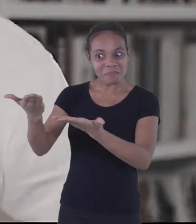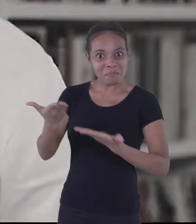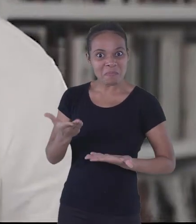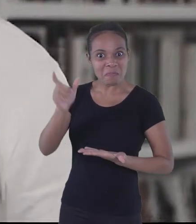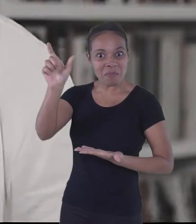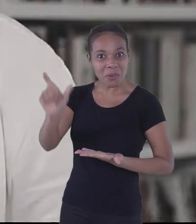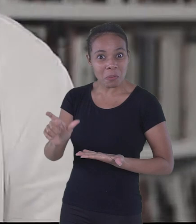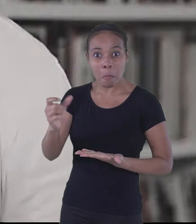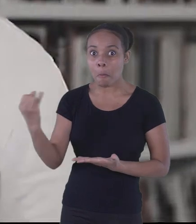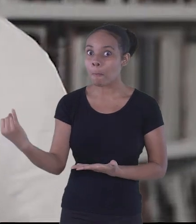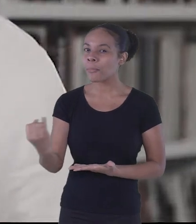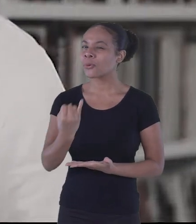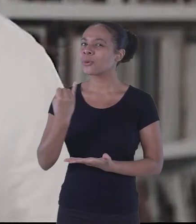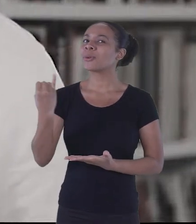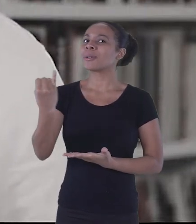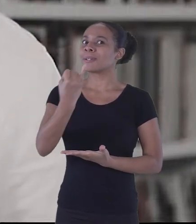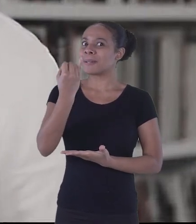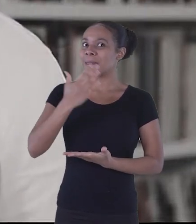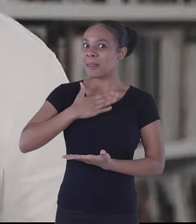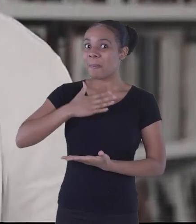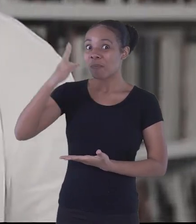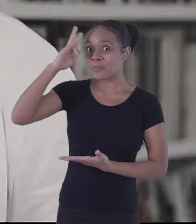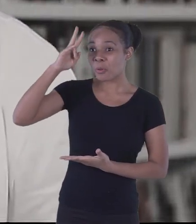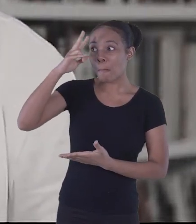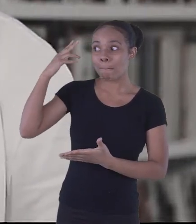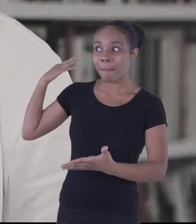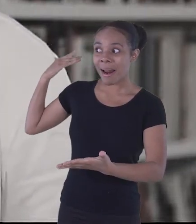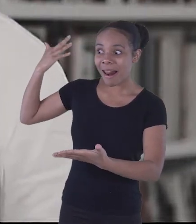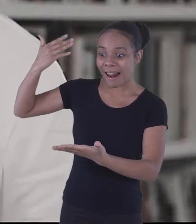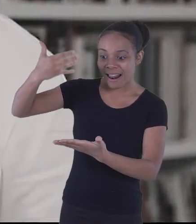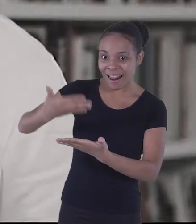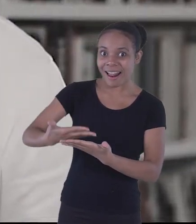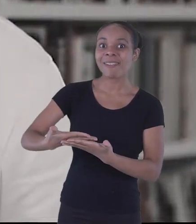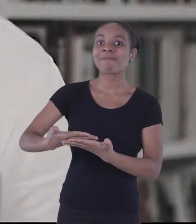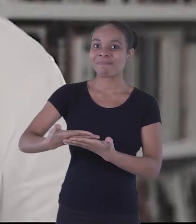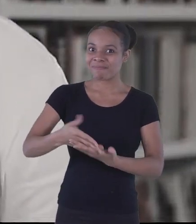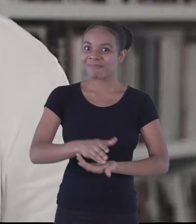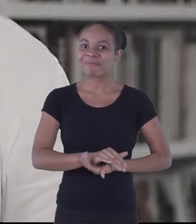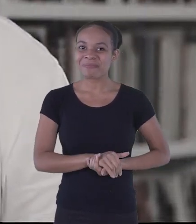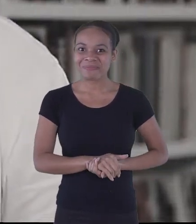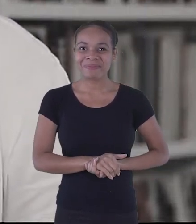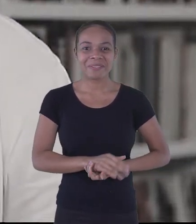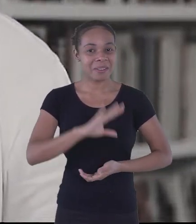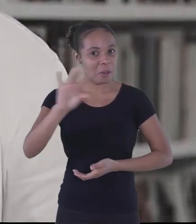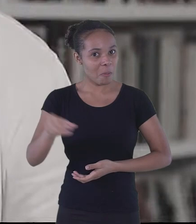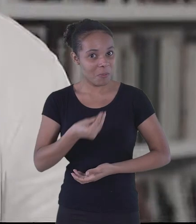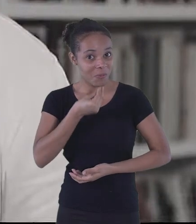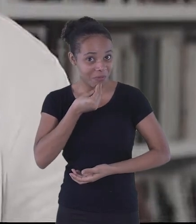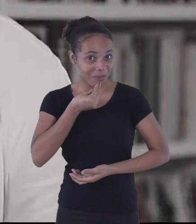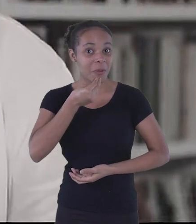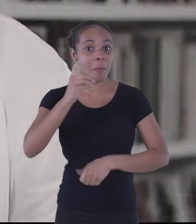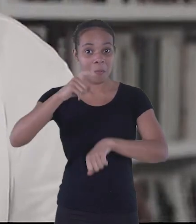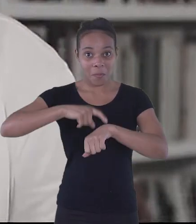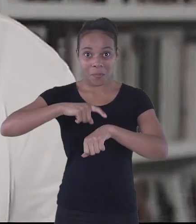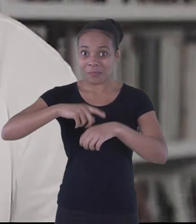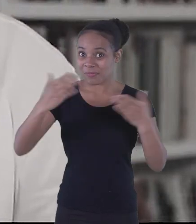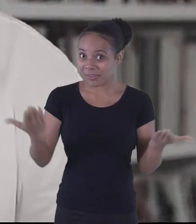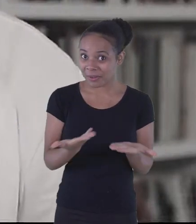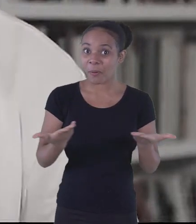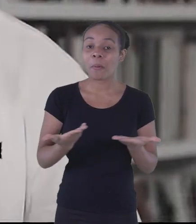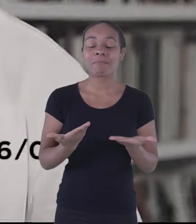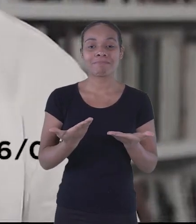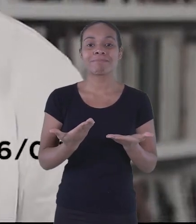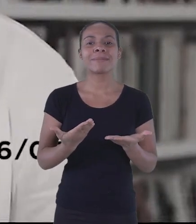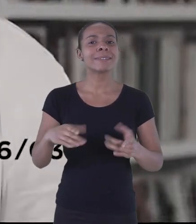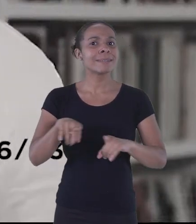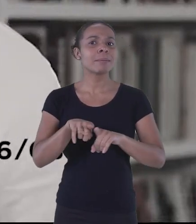do Sempre um Papo e na minha história. E aí, aproveitando essa circunstância, eu convidei alguém que